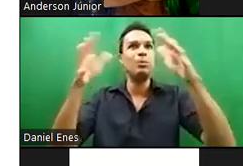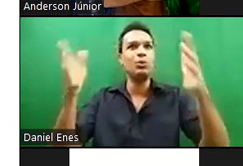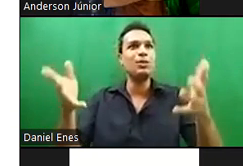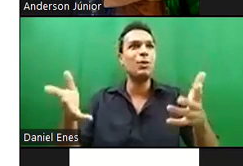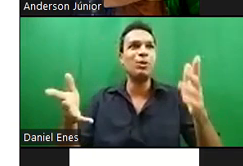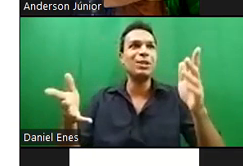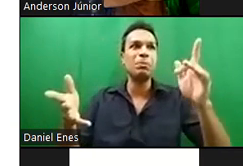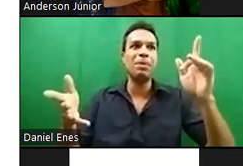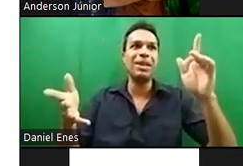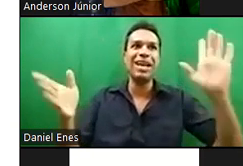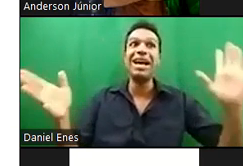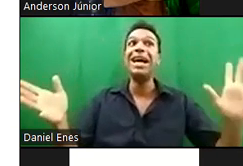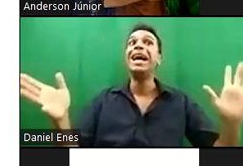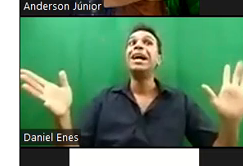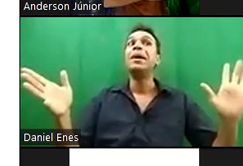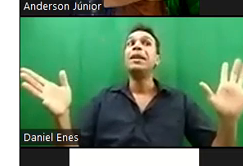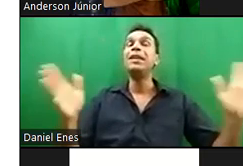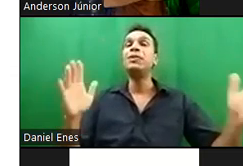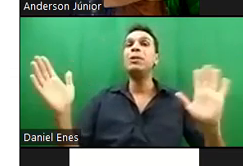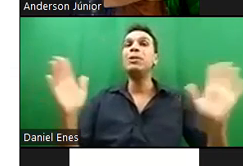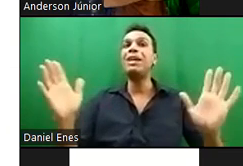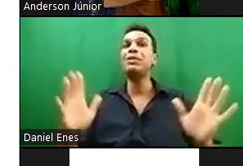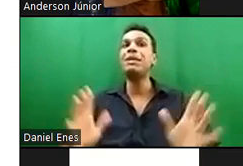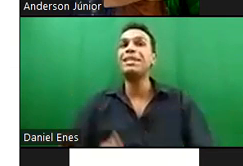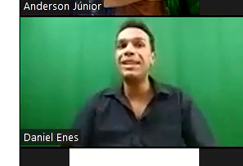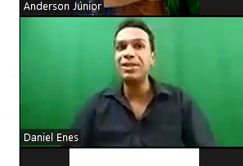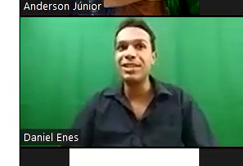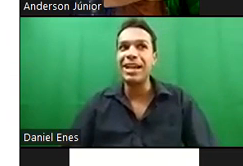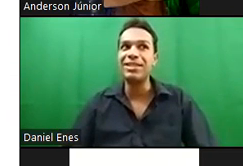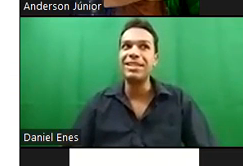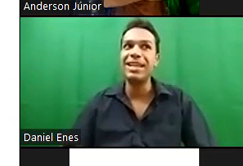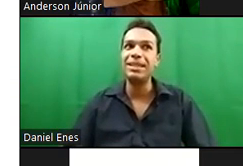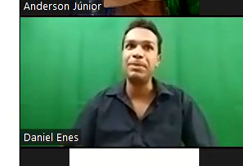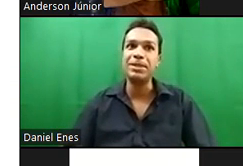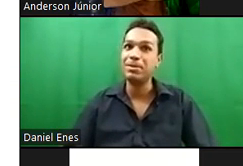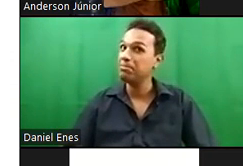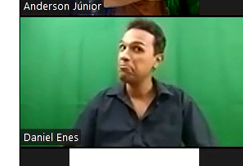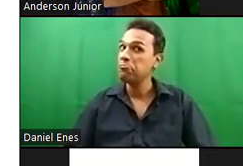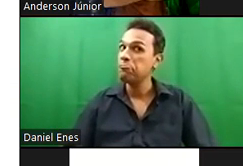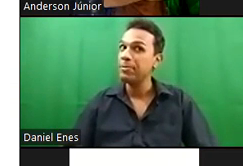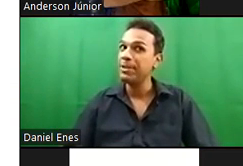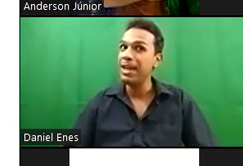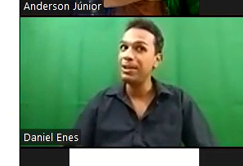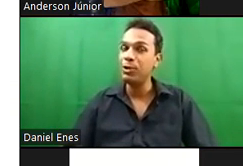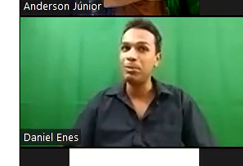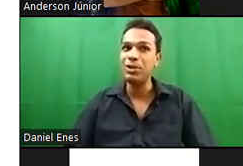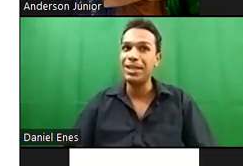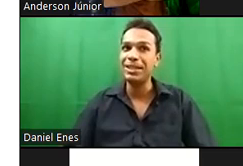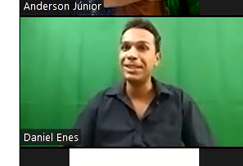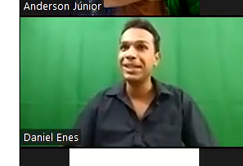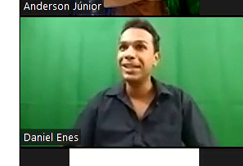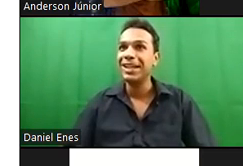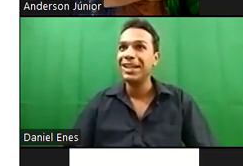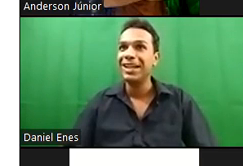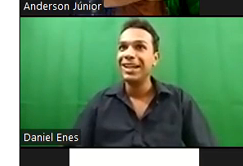do mundo se comunicam pela língua ou linguagem brasileira de sinais, que seria Libras. E aí, João, diz